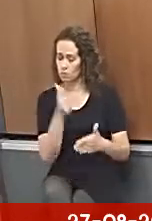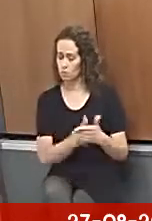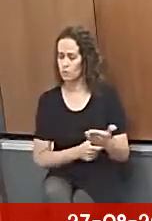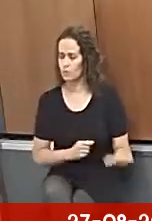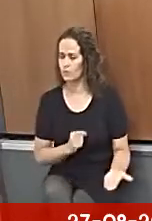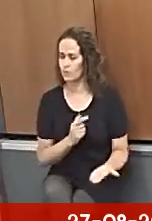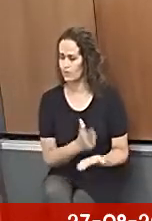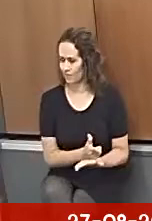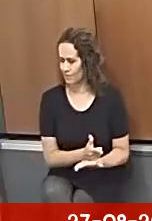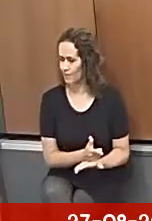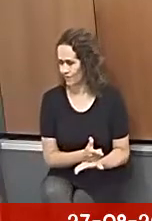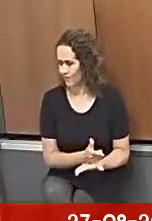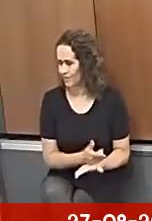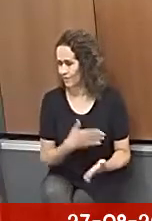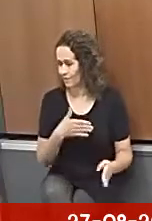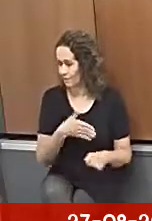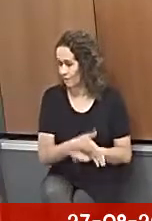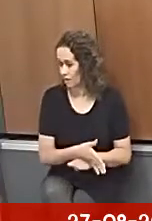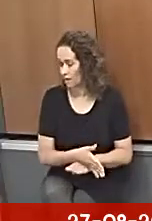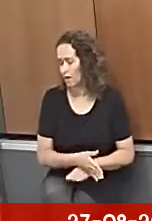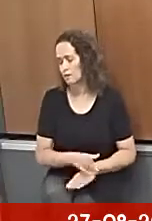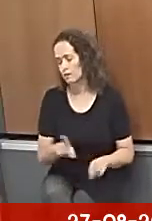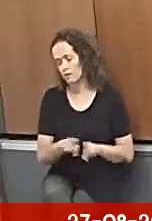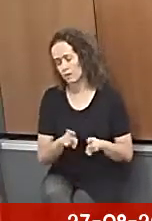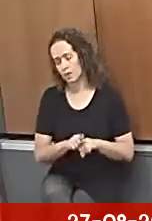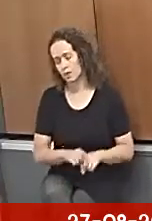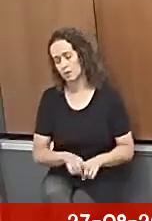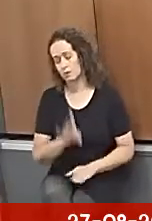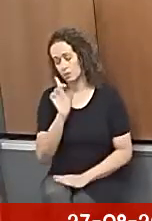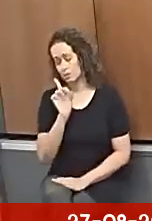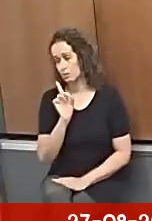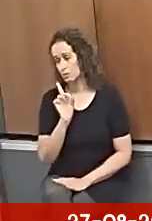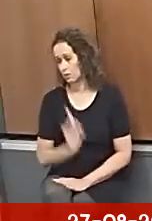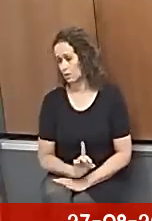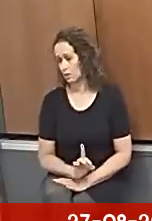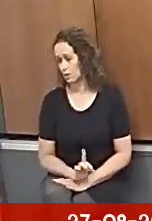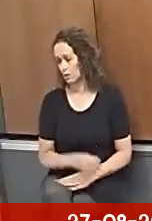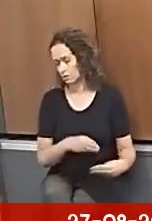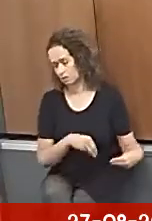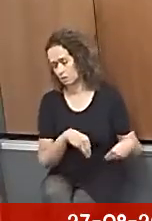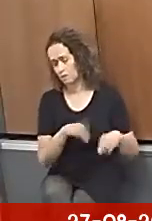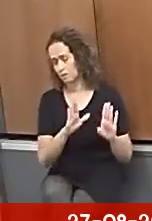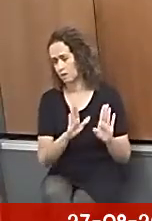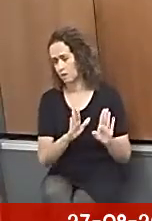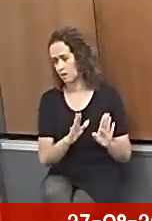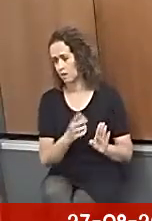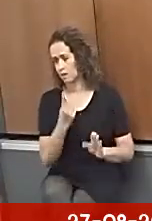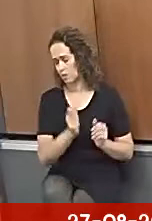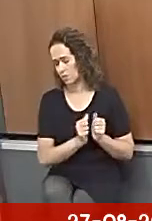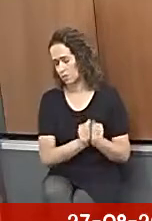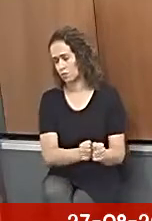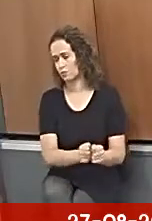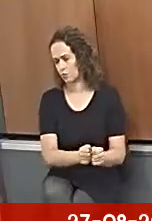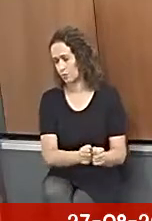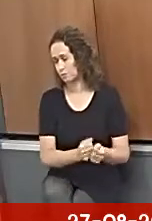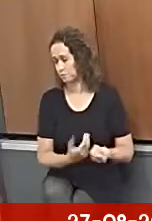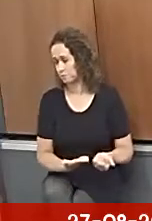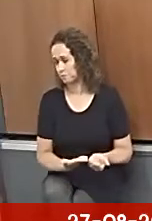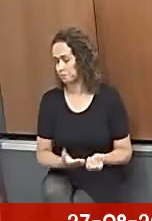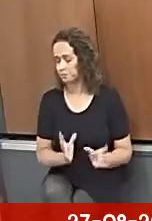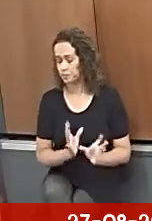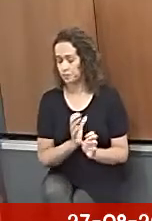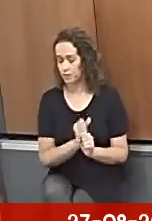tem o direito de levar um acompanhante são 67 lugares veja bem são